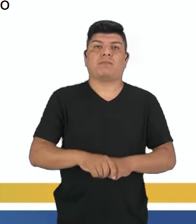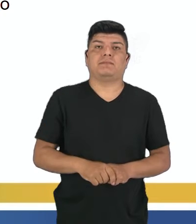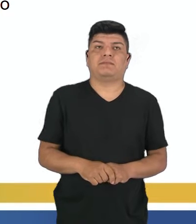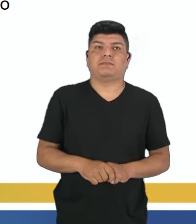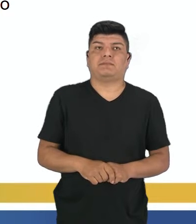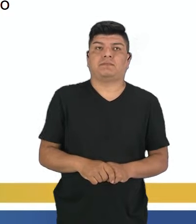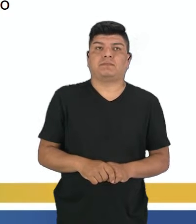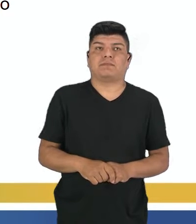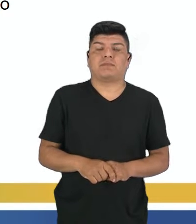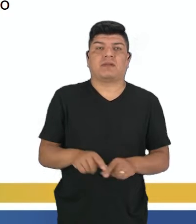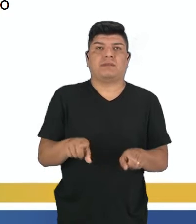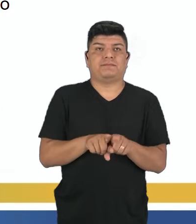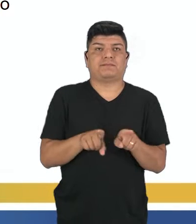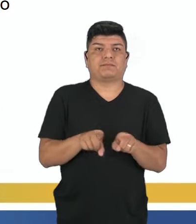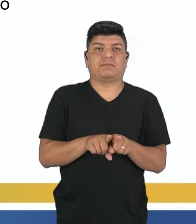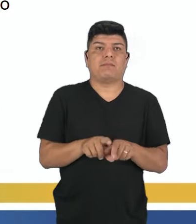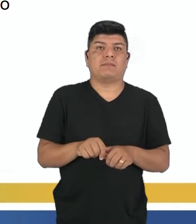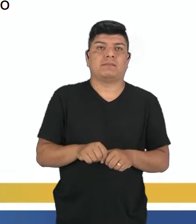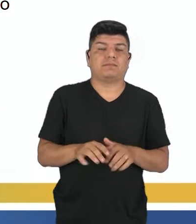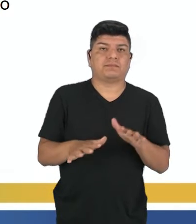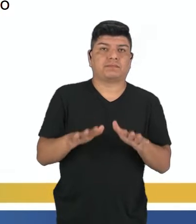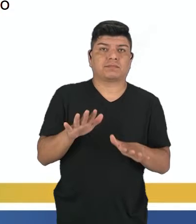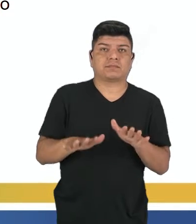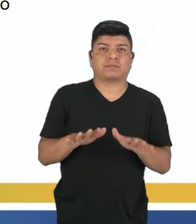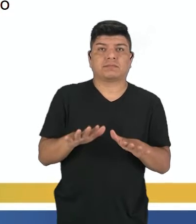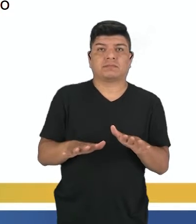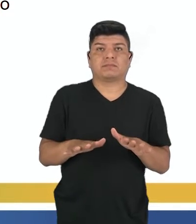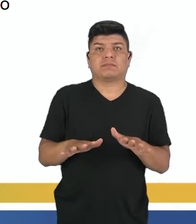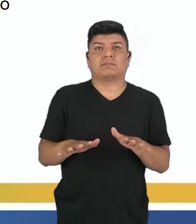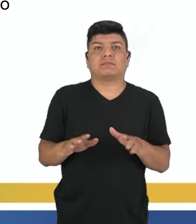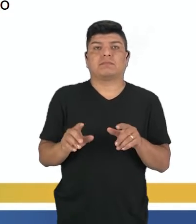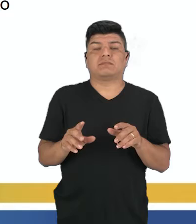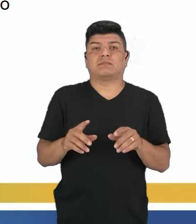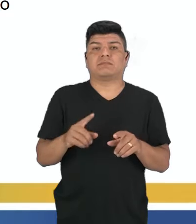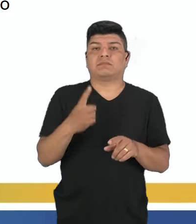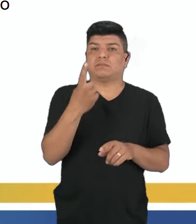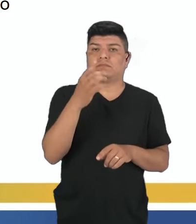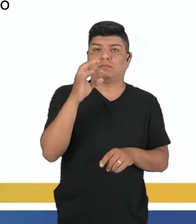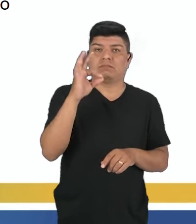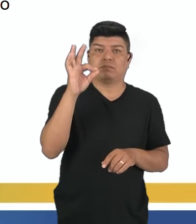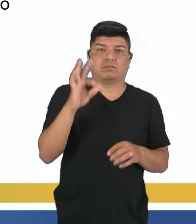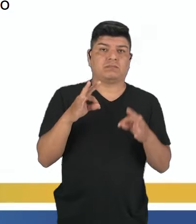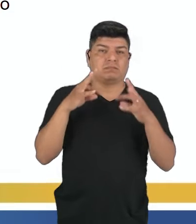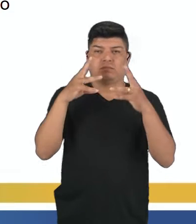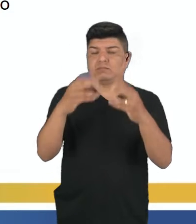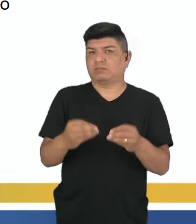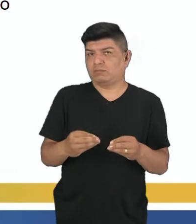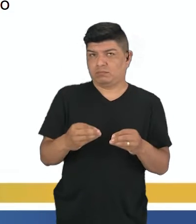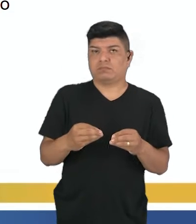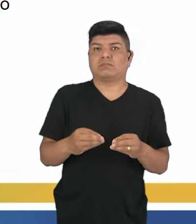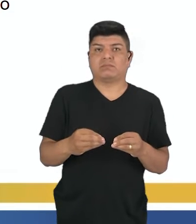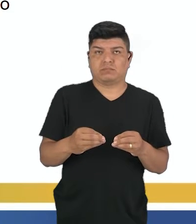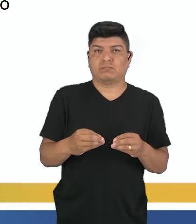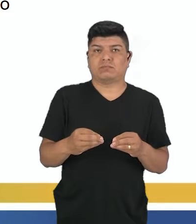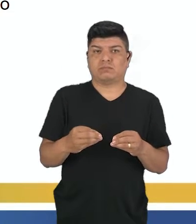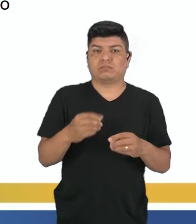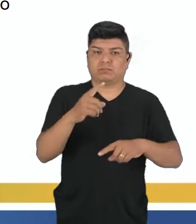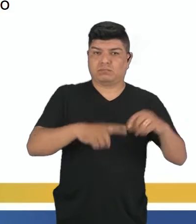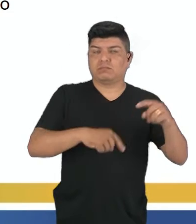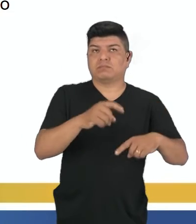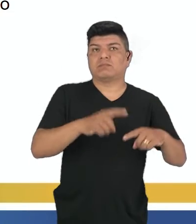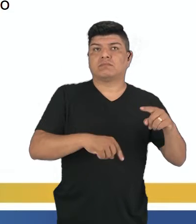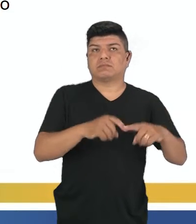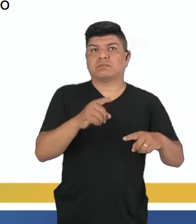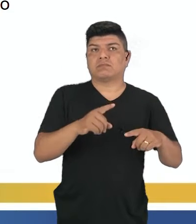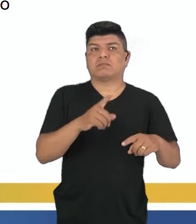aproximadamente. Além disso, estima-se que a Amazônia detenha 1/3 de toda a matéria tropical do planeta. É